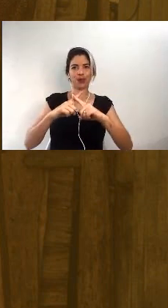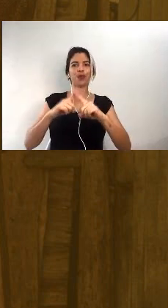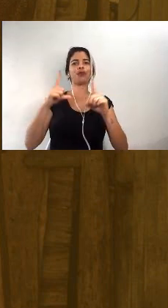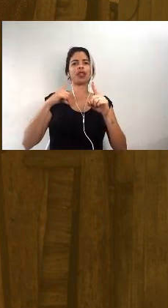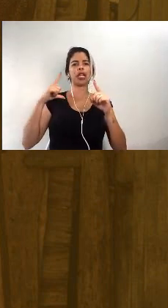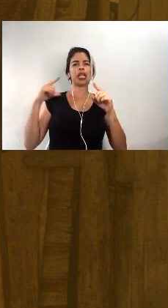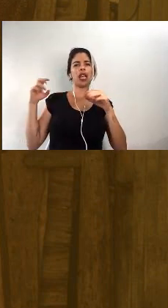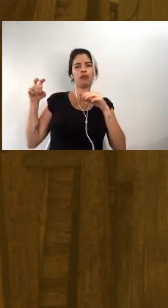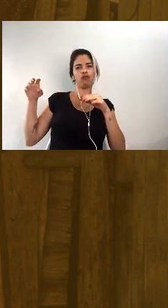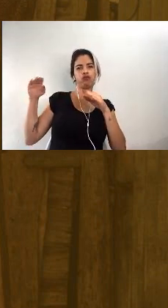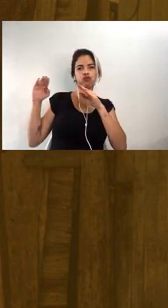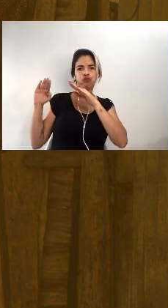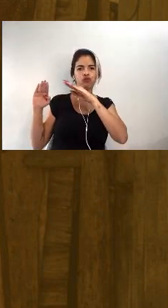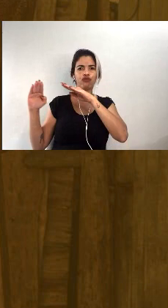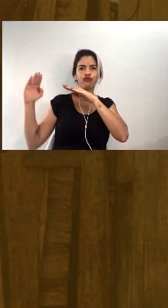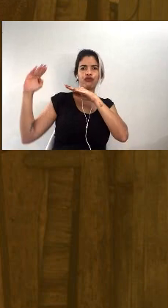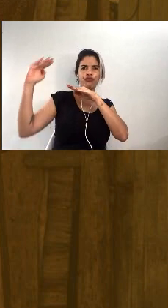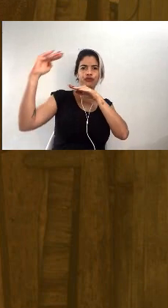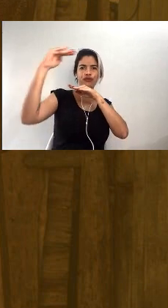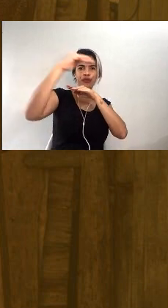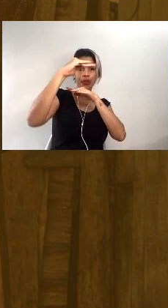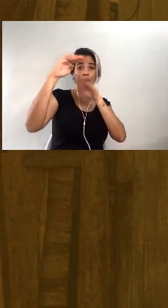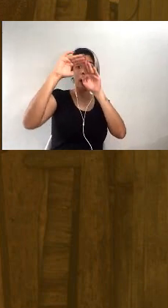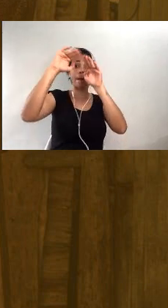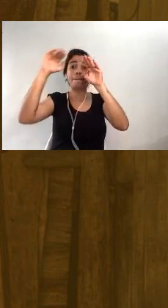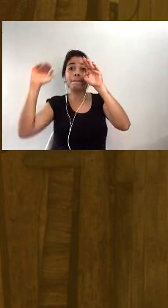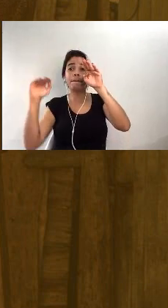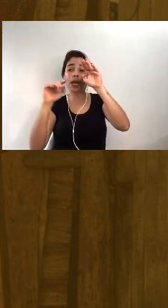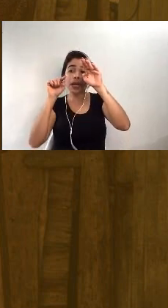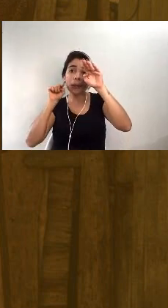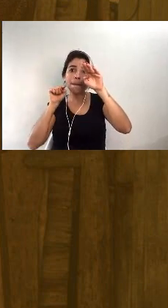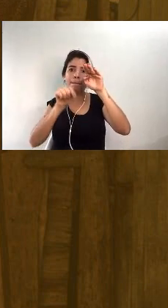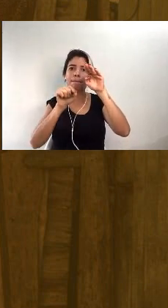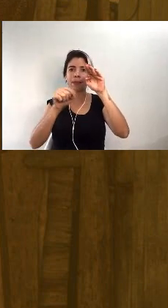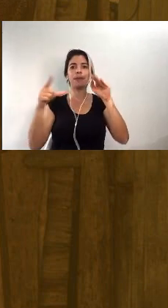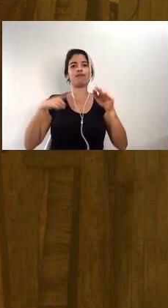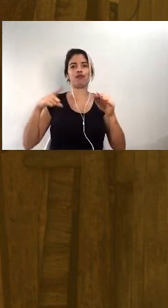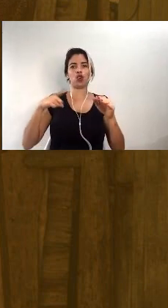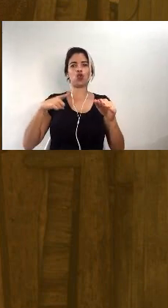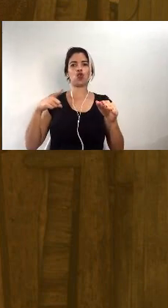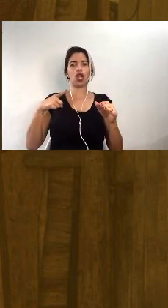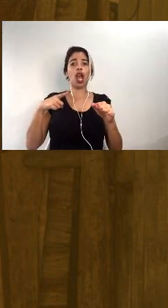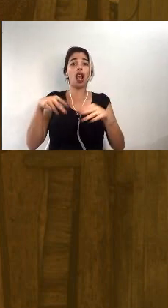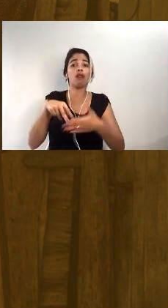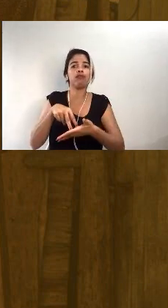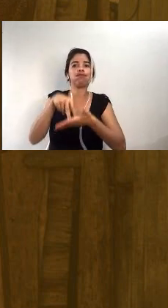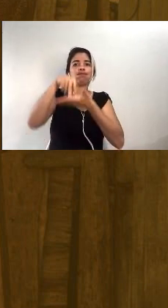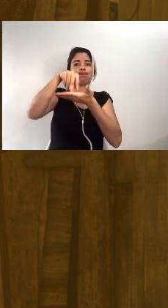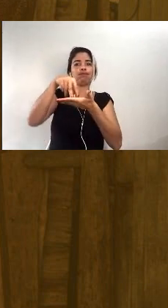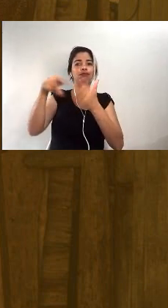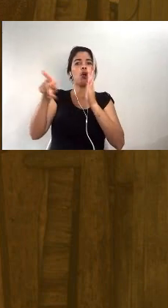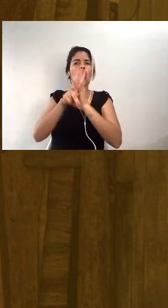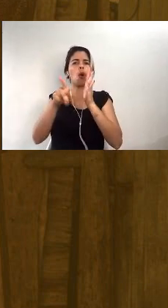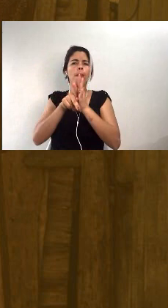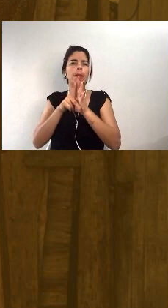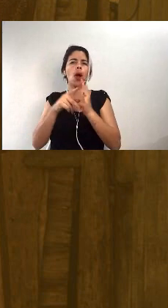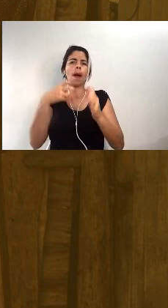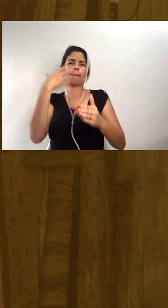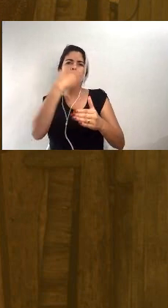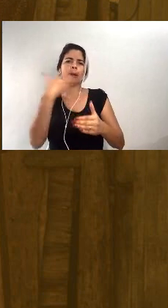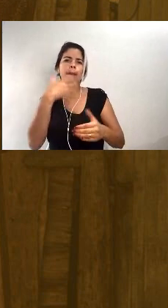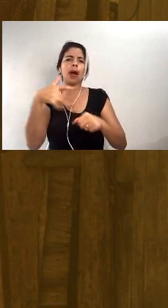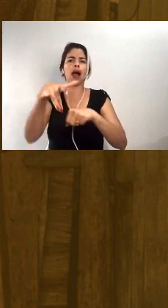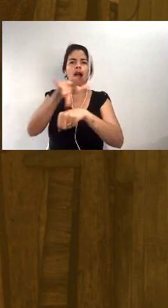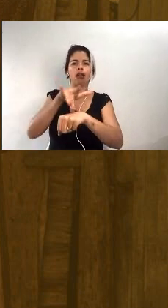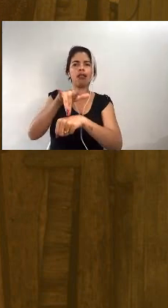que é um viaduto no centro da cidade, que temos aqui em Belo Horizonte, e que é o palco, né, de um grande movimento do hip-hop,